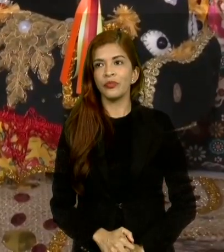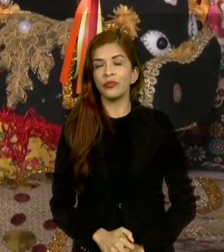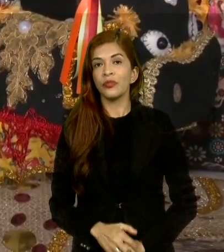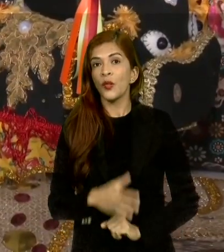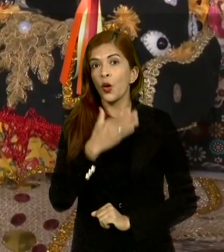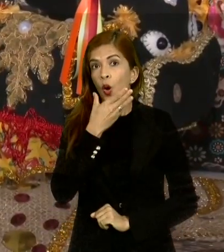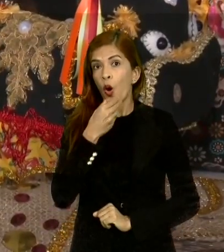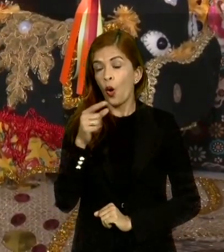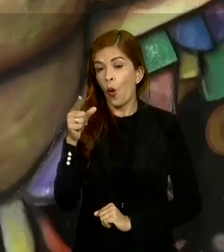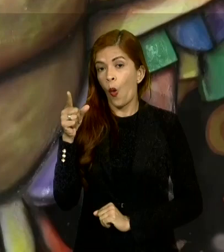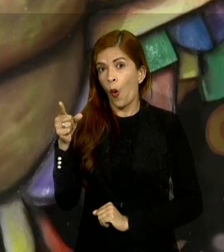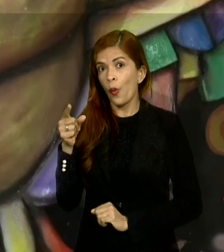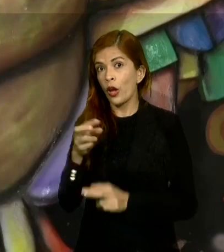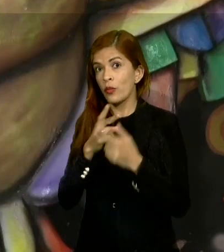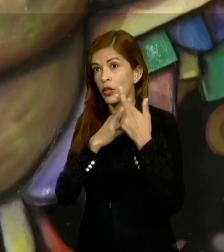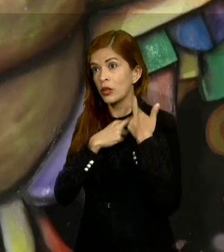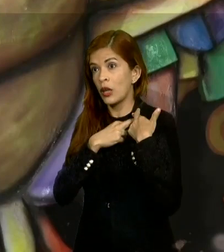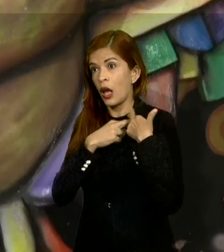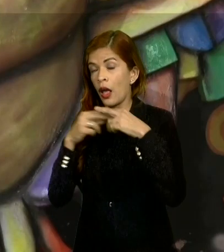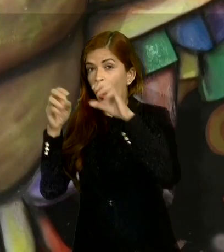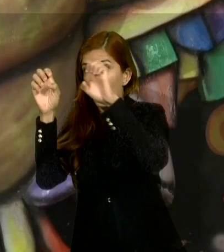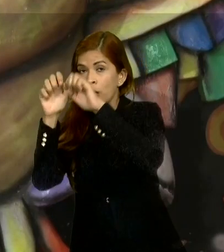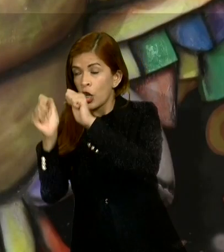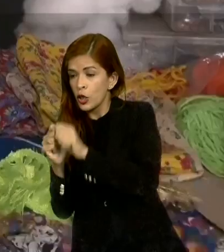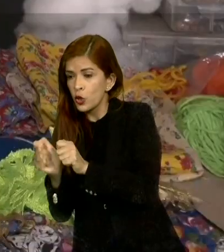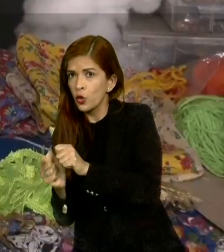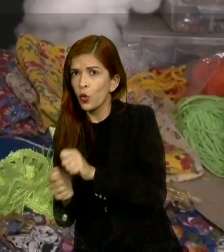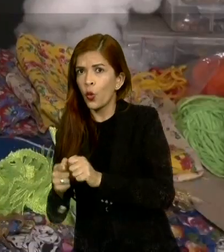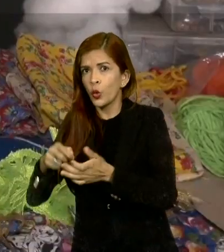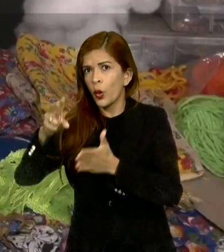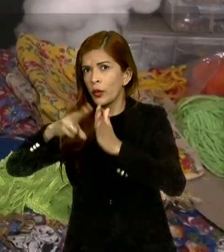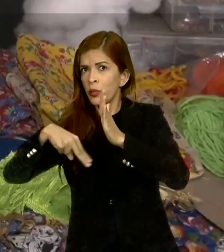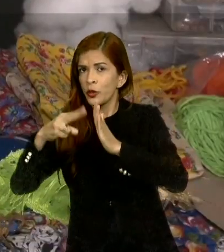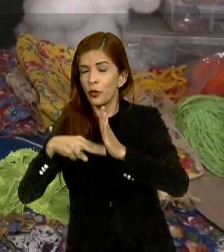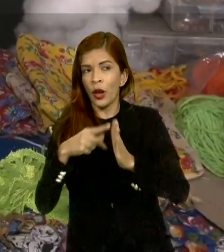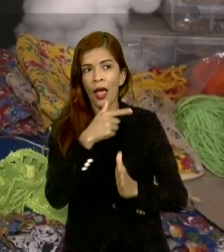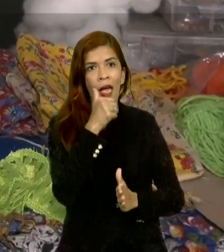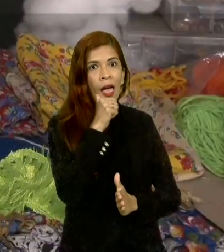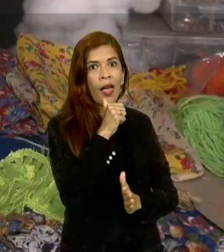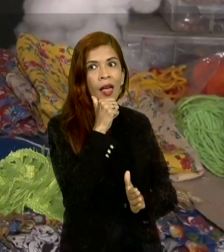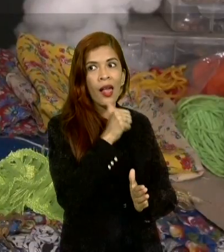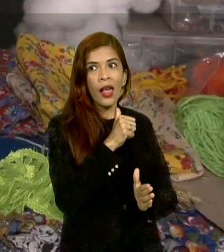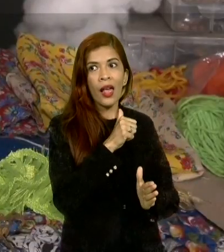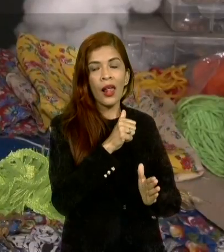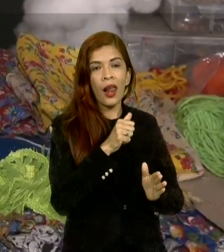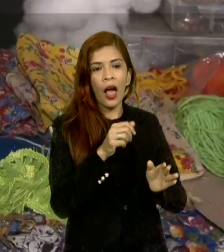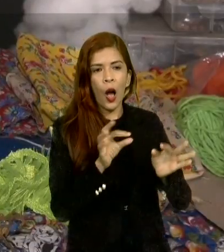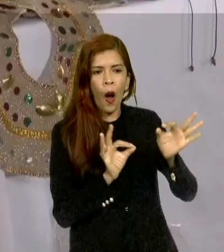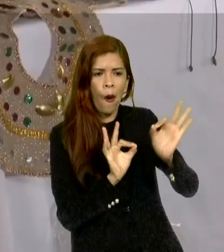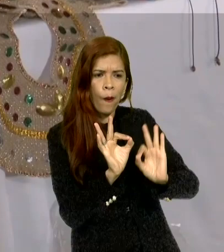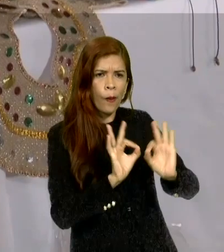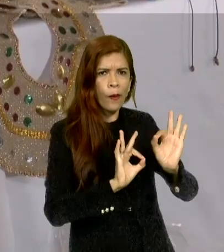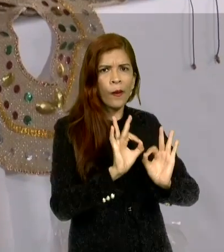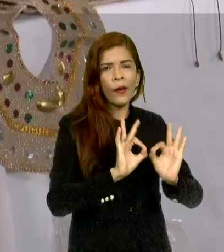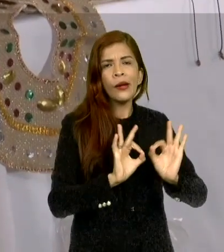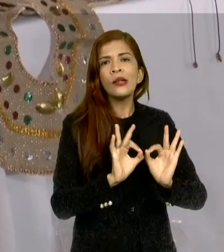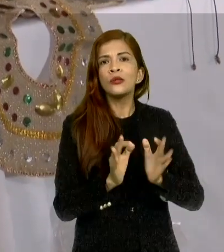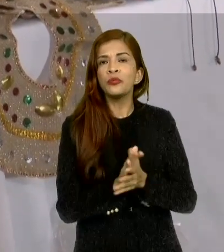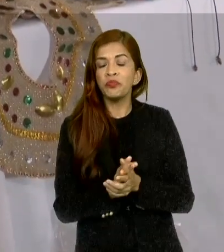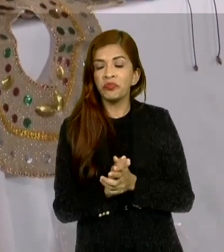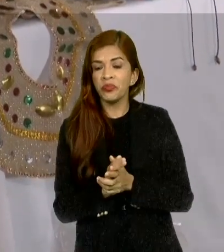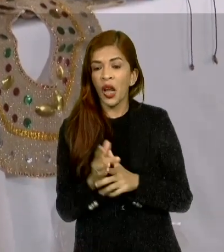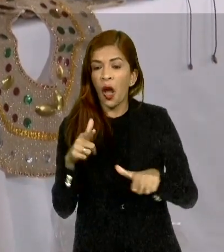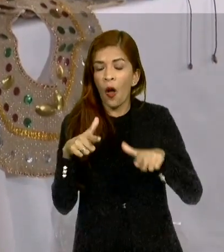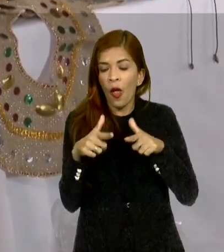Ele, responsável pelas esculturas, pintura. Ela, pela montagem de cada peça. Trabalho em parceria